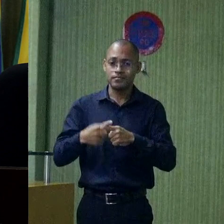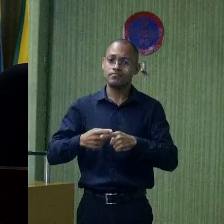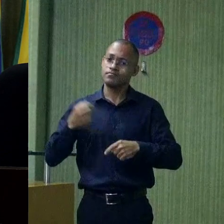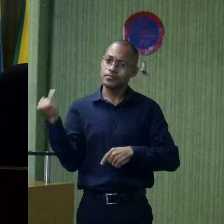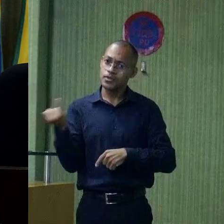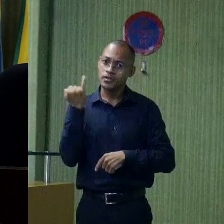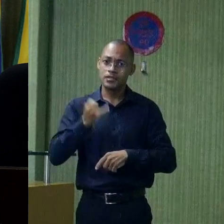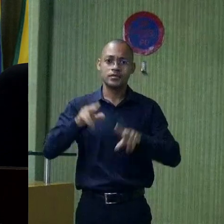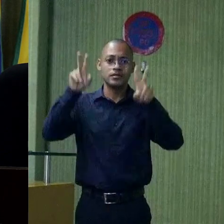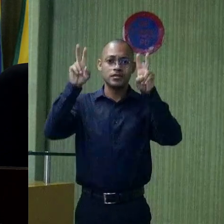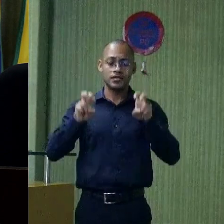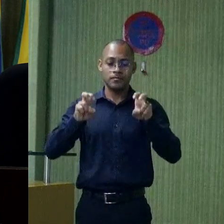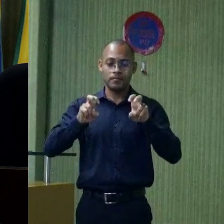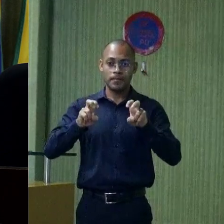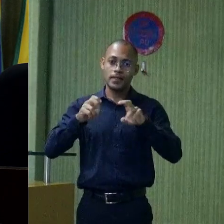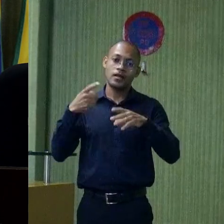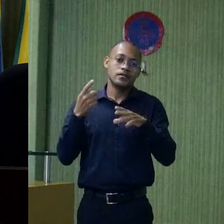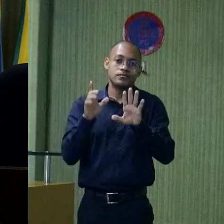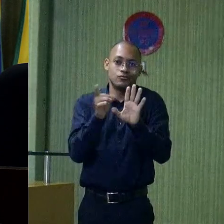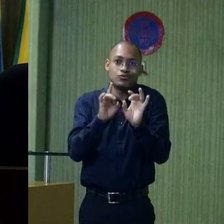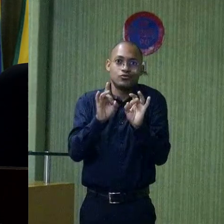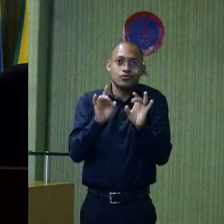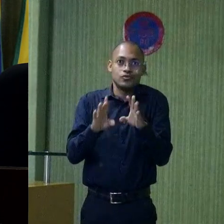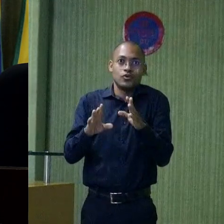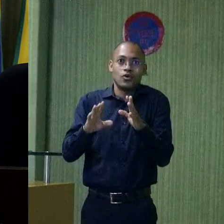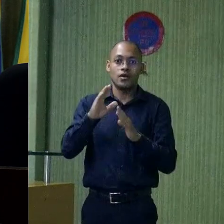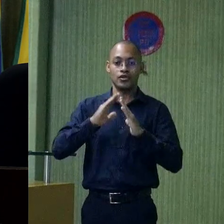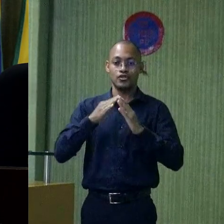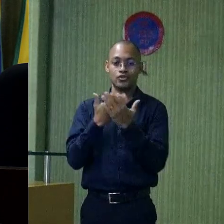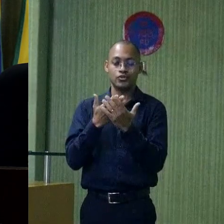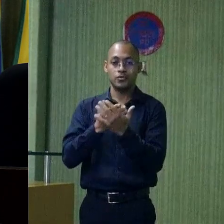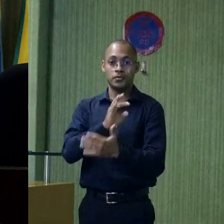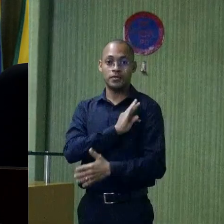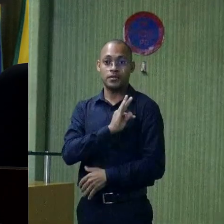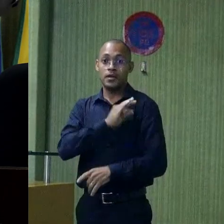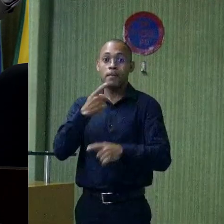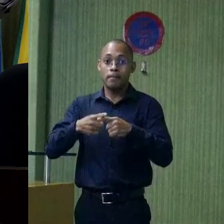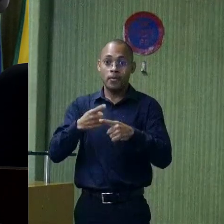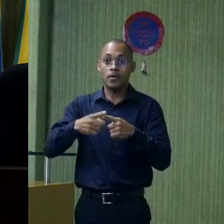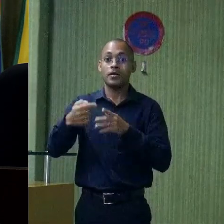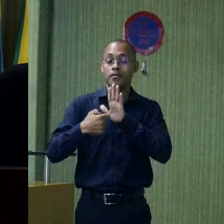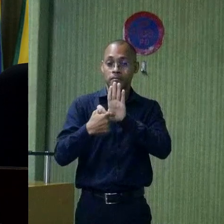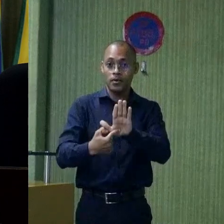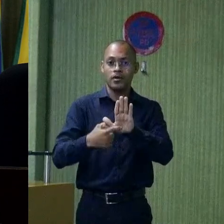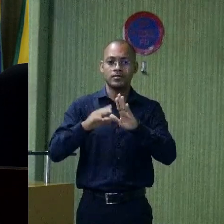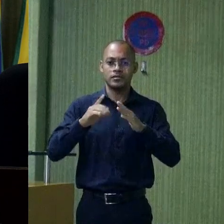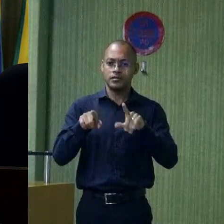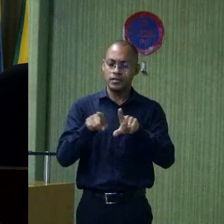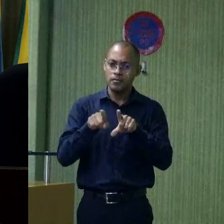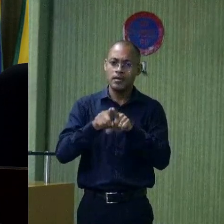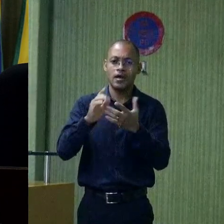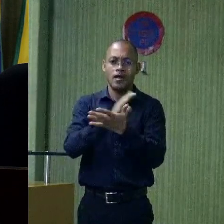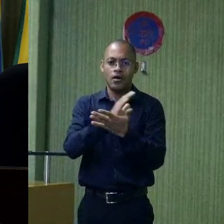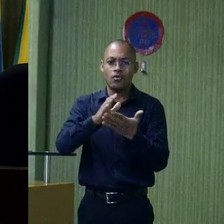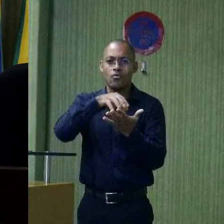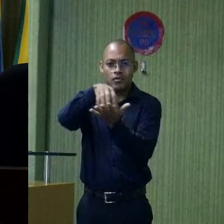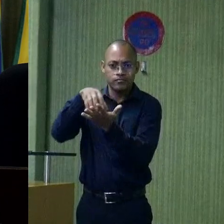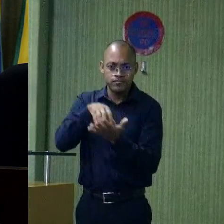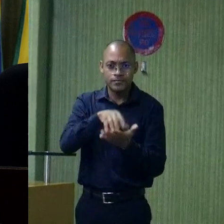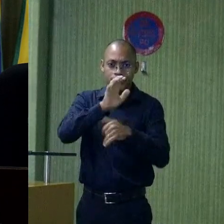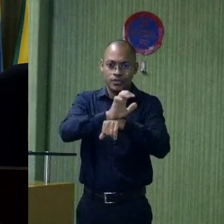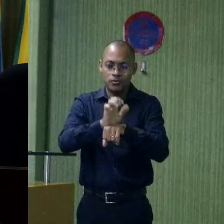educação profissionalizante não somente as escolas técnicas né que aí a gente pega mais a rede estadual e também Federal mas a educação